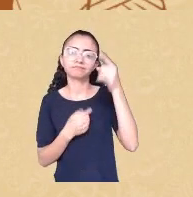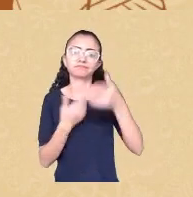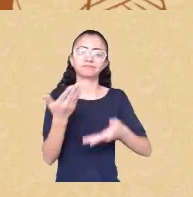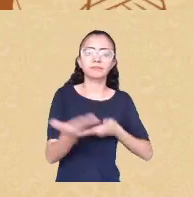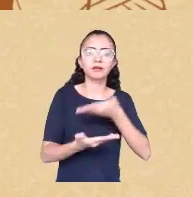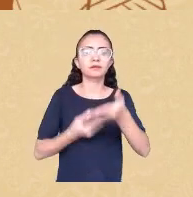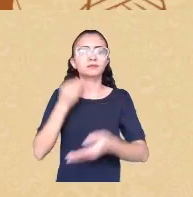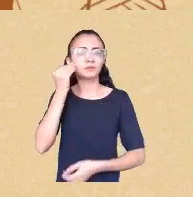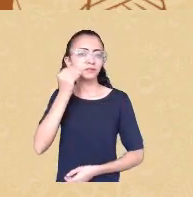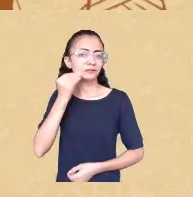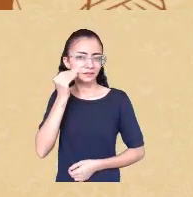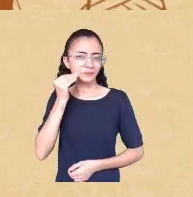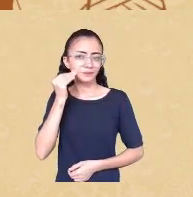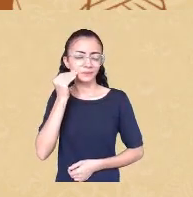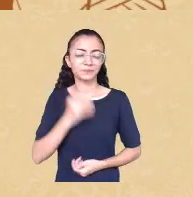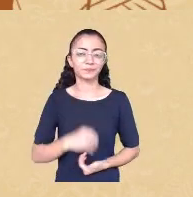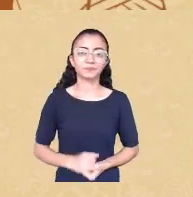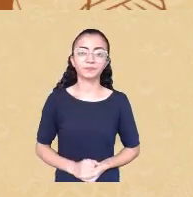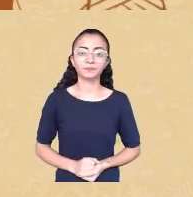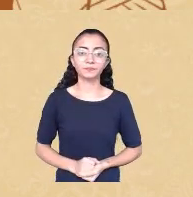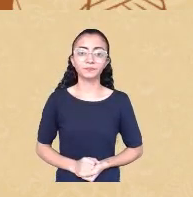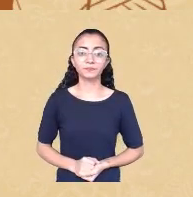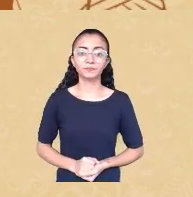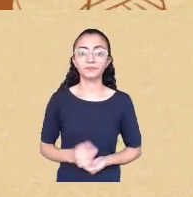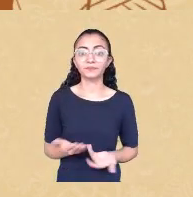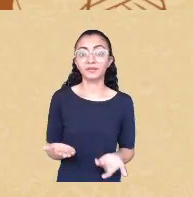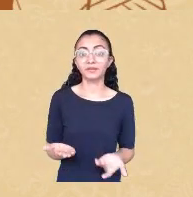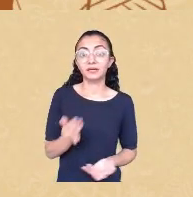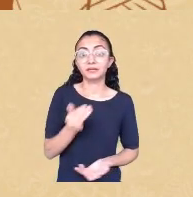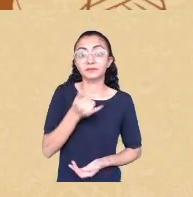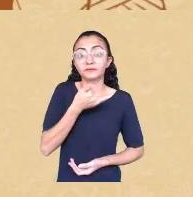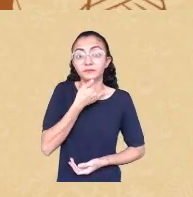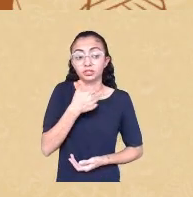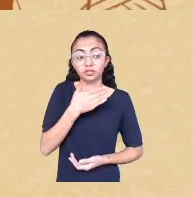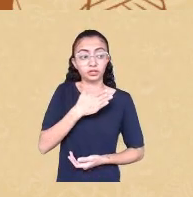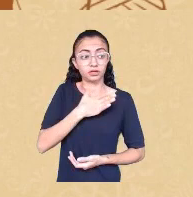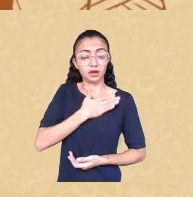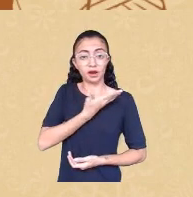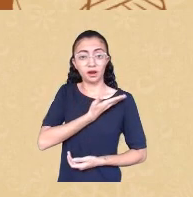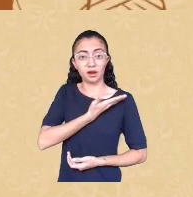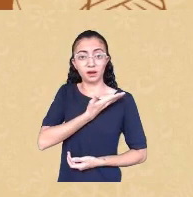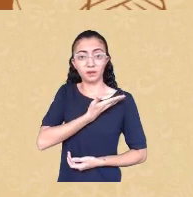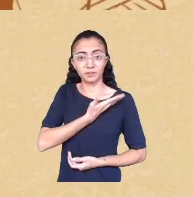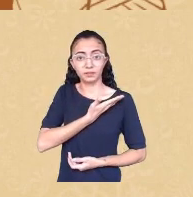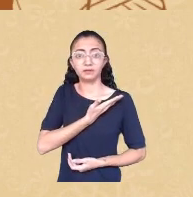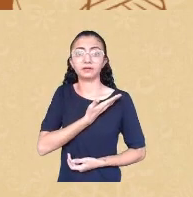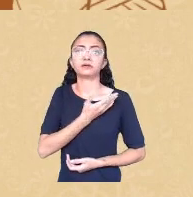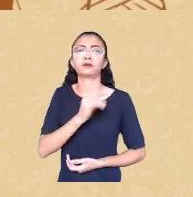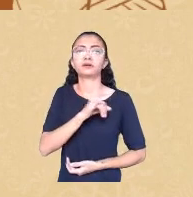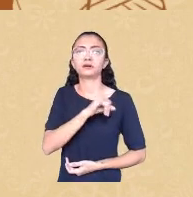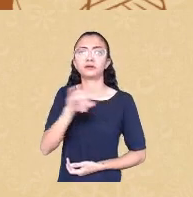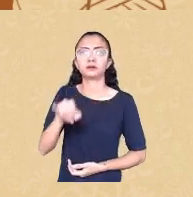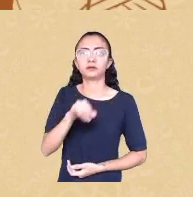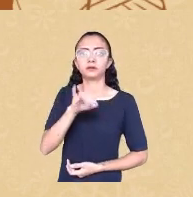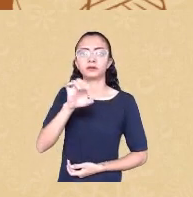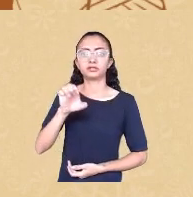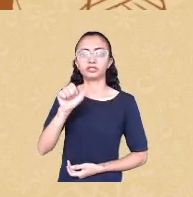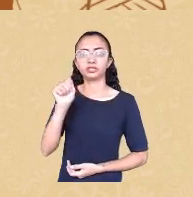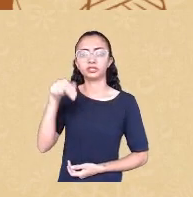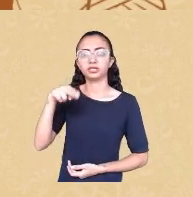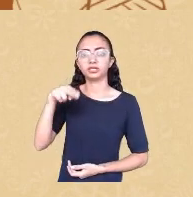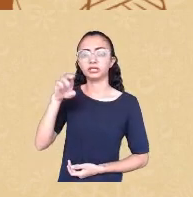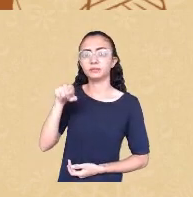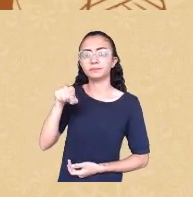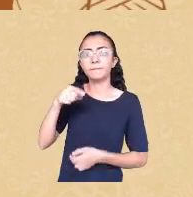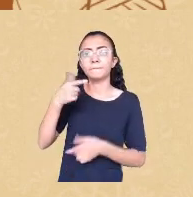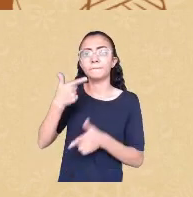Tá? Felizmente, minha amiga, querida Jeane, ela teve uma questão de saúde, ela não vai poder estar comigo aqui nessa dupla